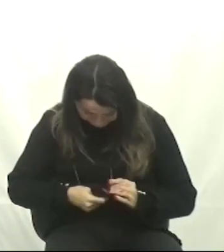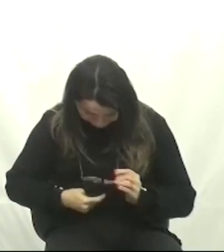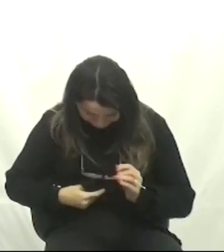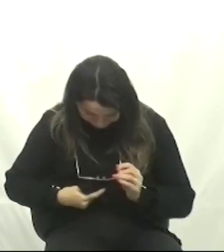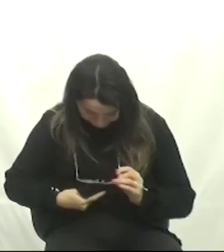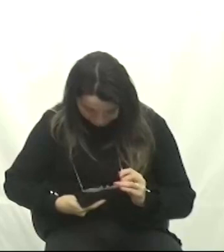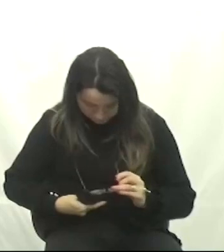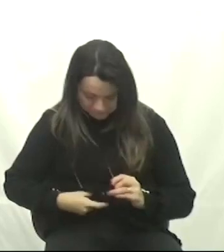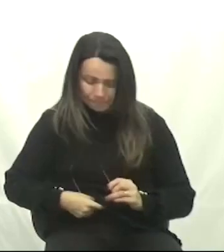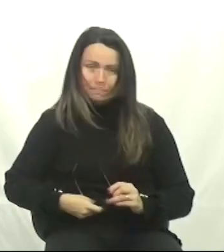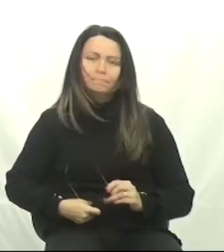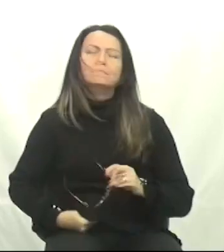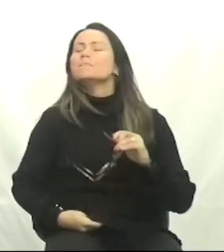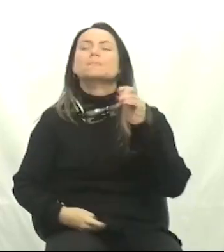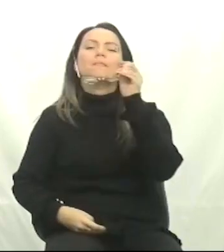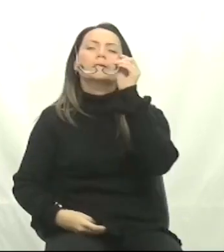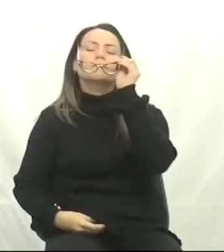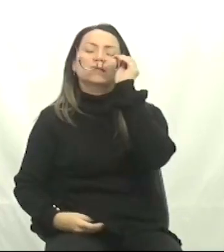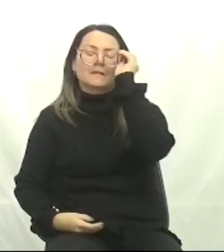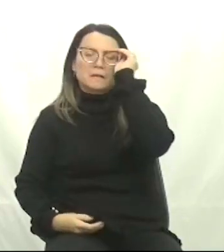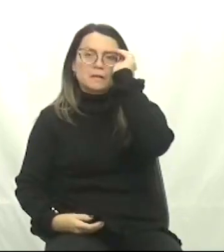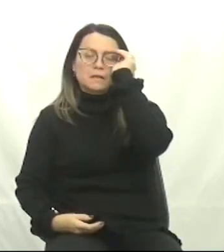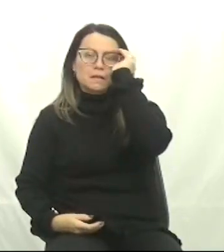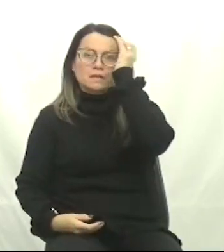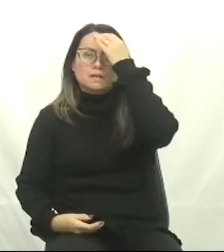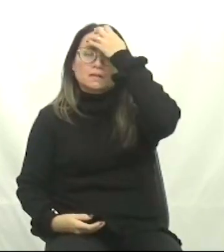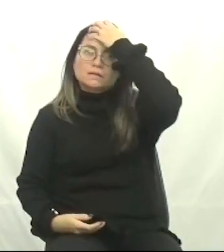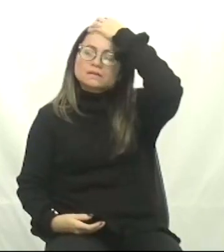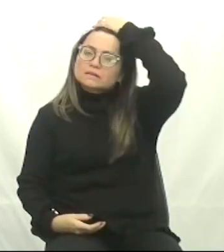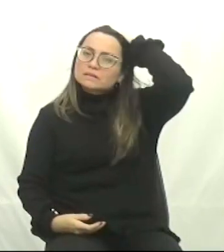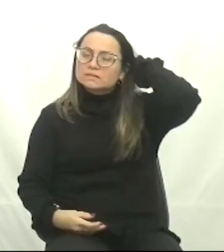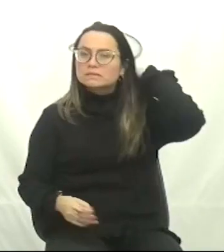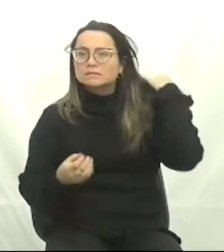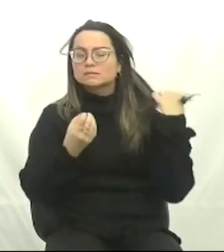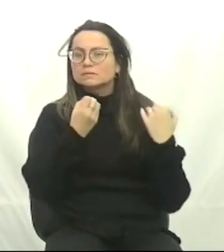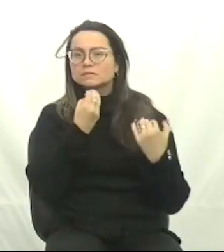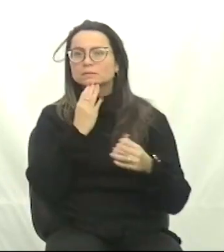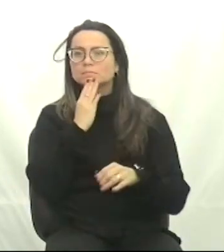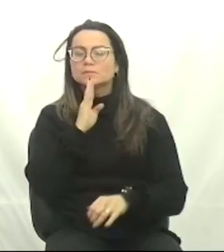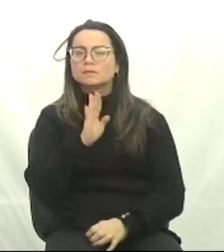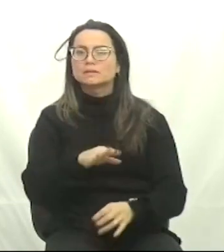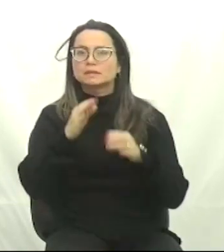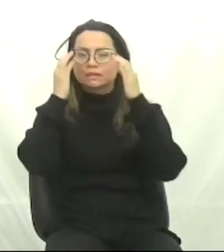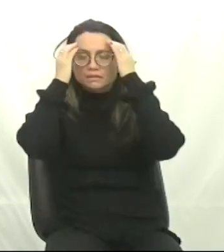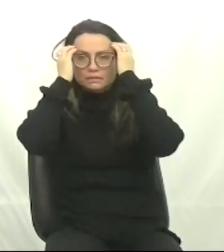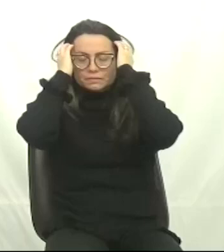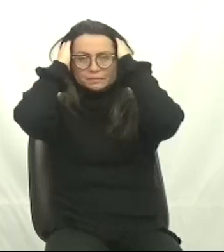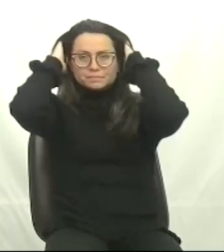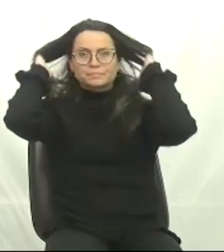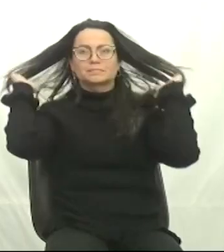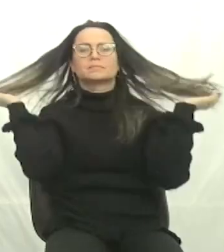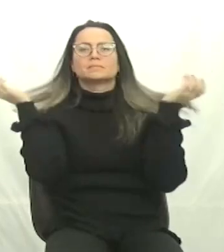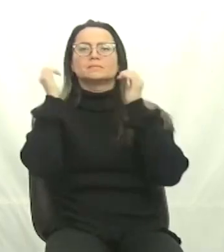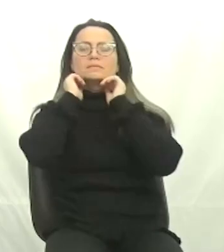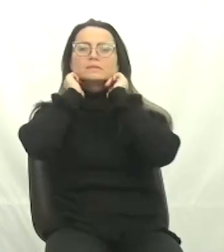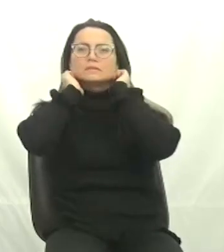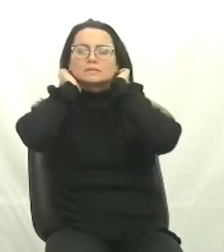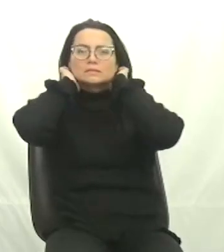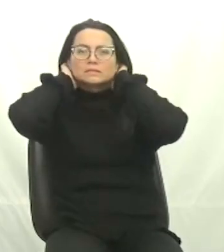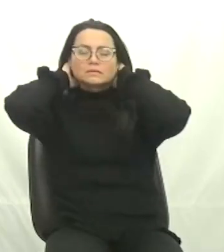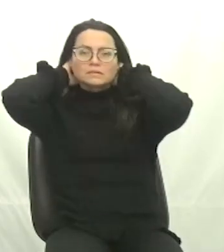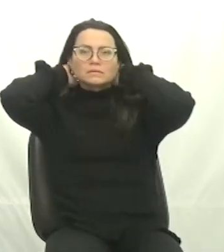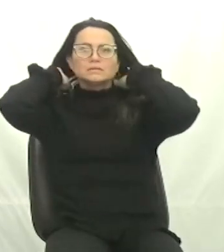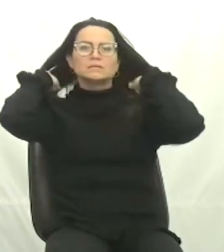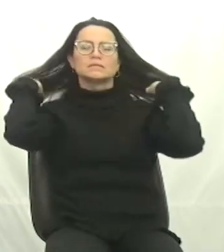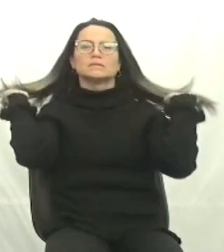Boa tarde, senhor presidente, demais membros que compõem a mesa, vereadoras, vereadores, todos que aqui estão presentes. Senhor presidente, o